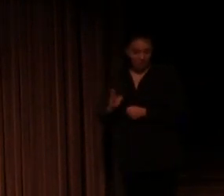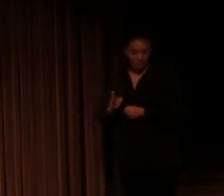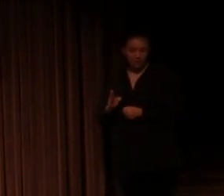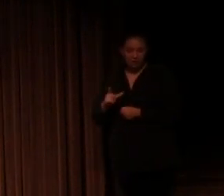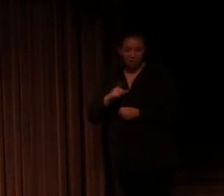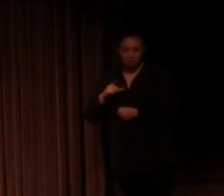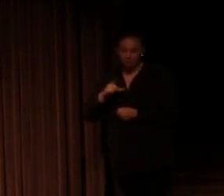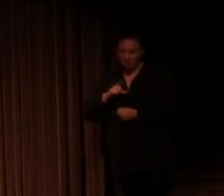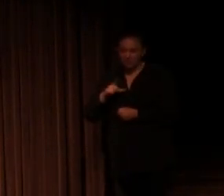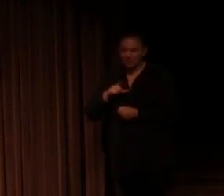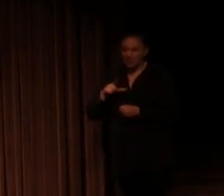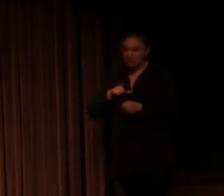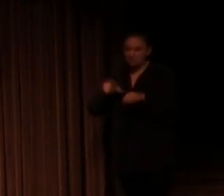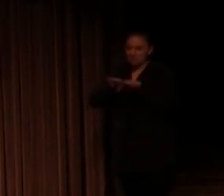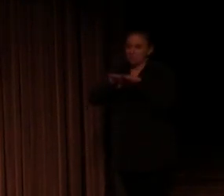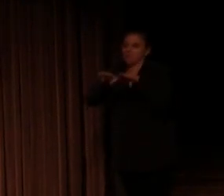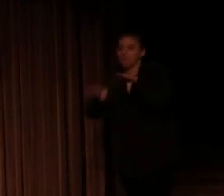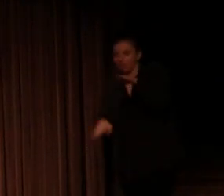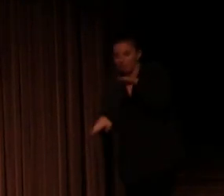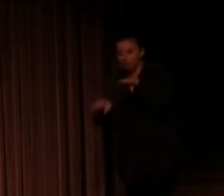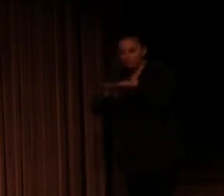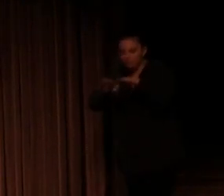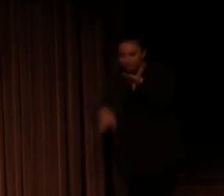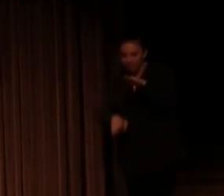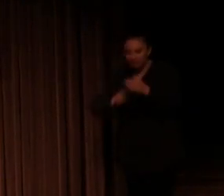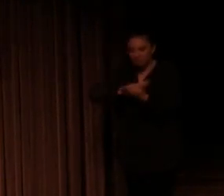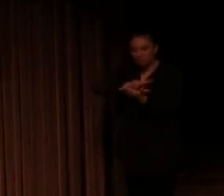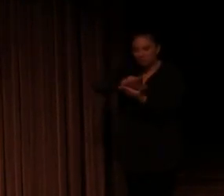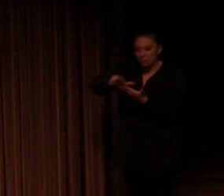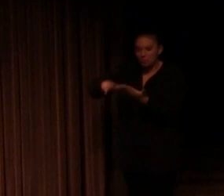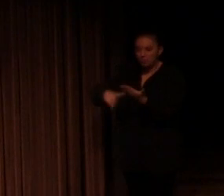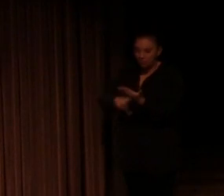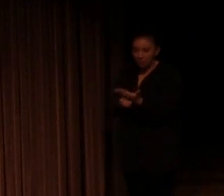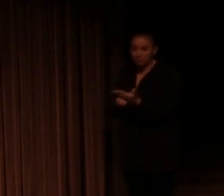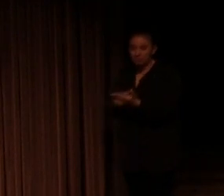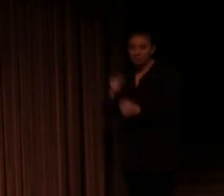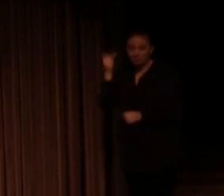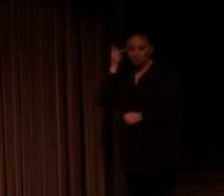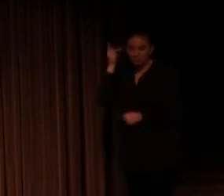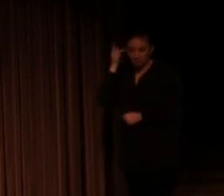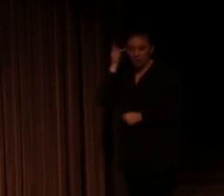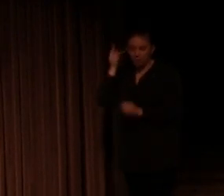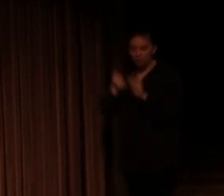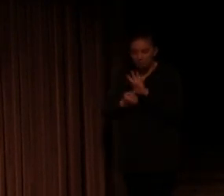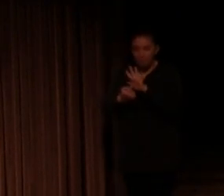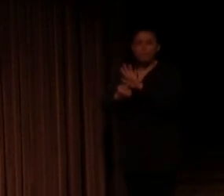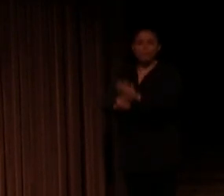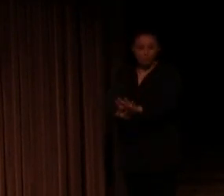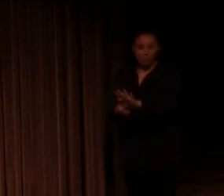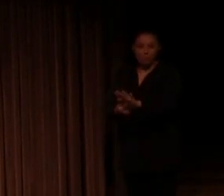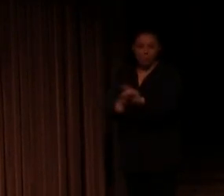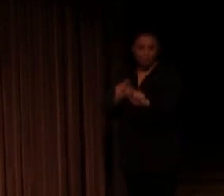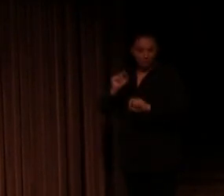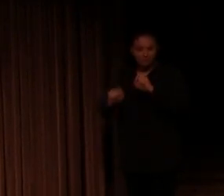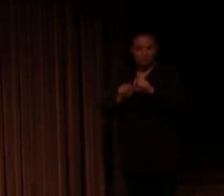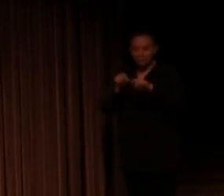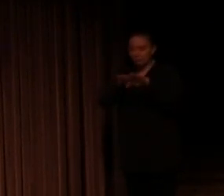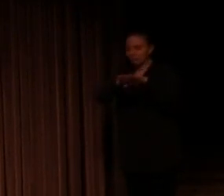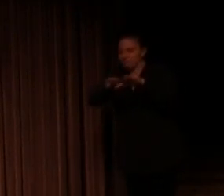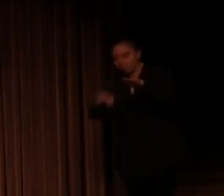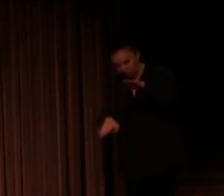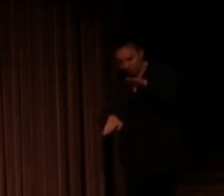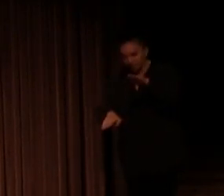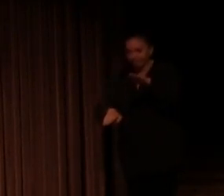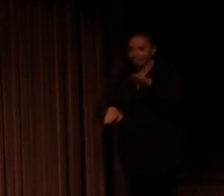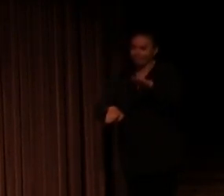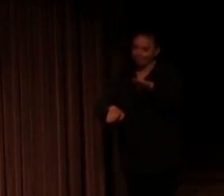desigualdades muitas desigualdades são paulo acaba traduzindo é um pouco um pouco não muito dessa desigualdade que nós temos